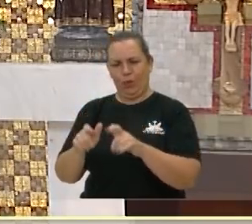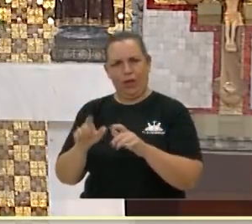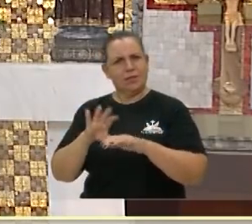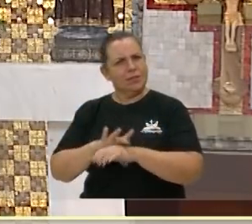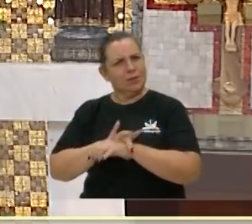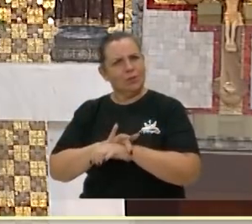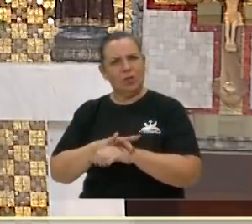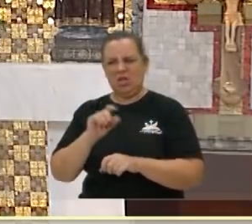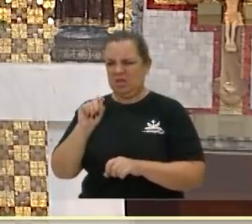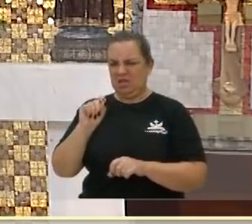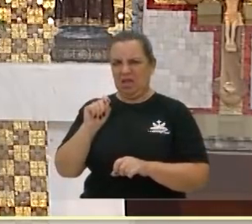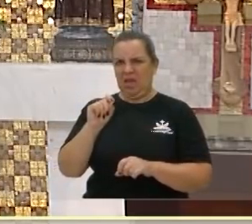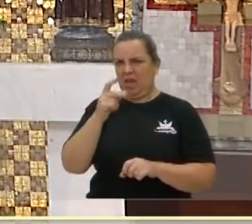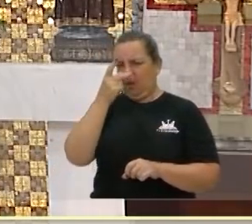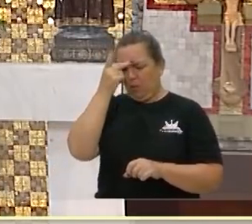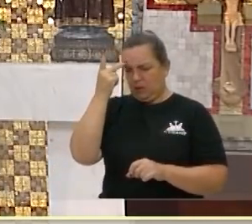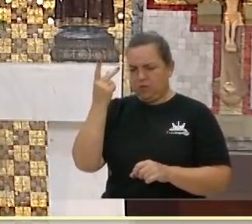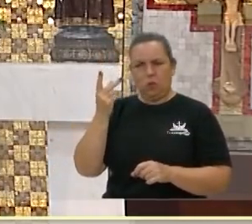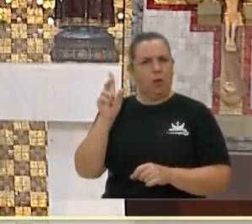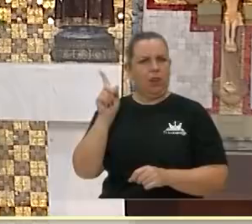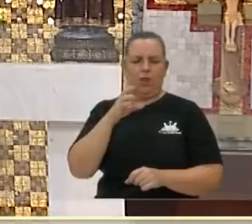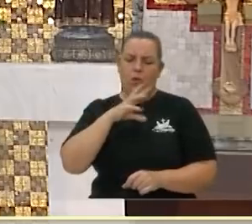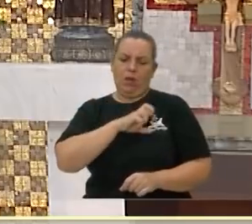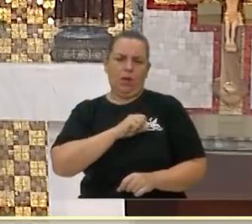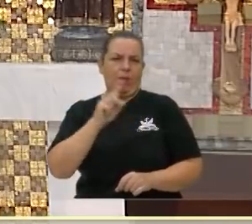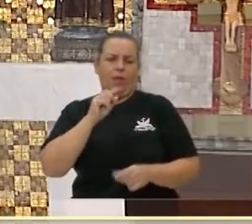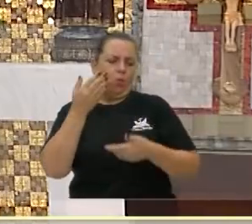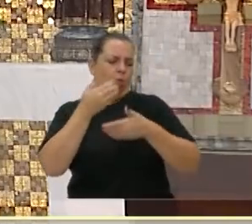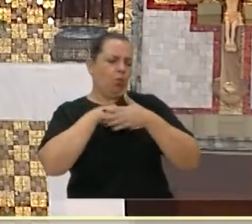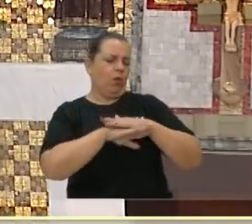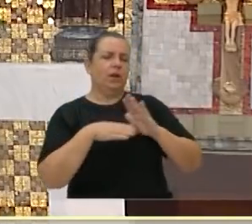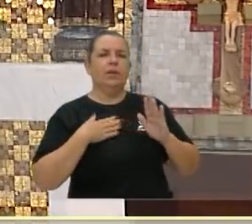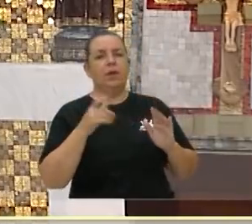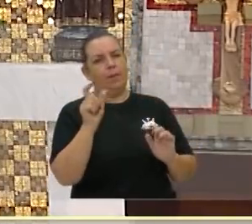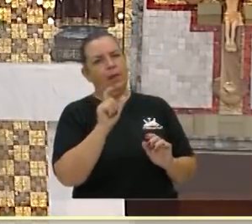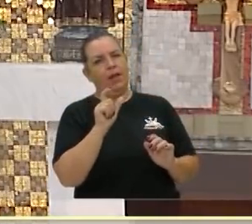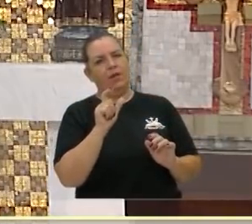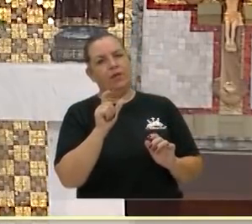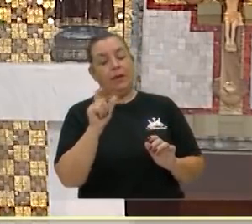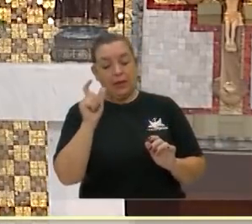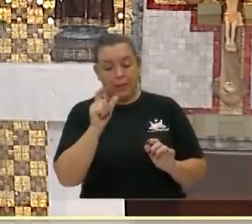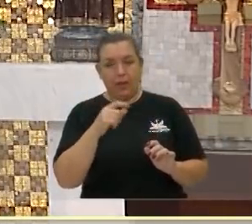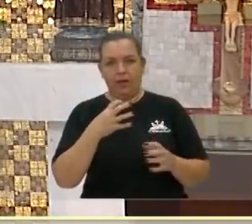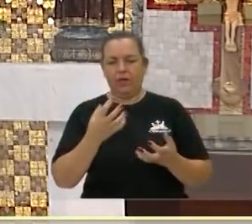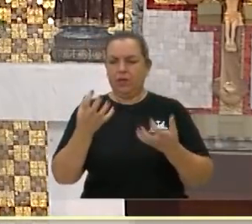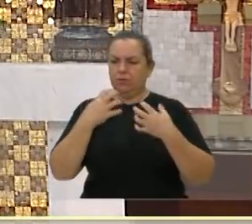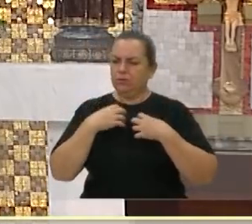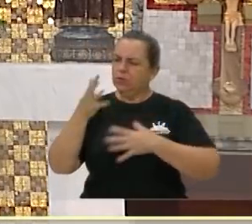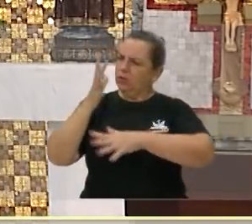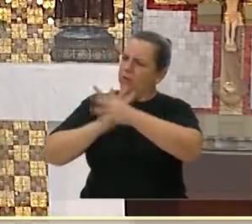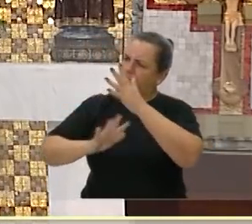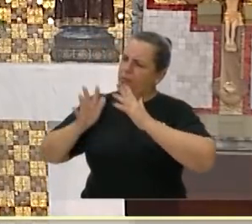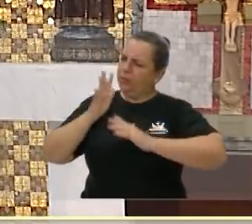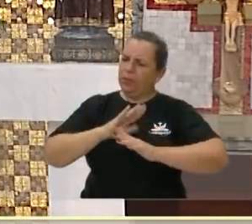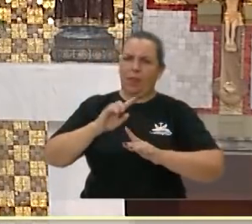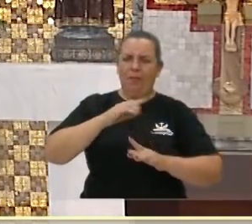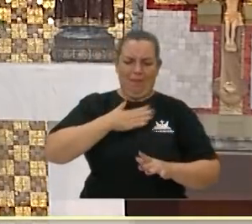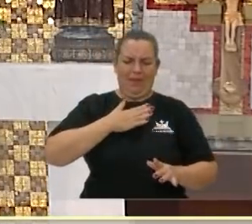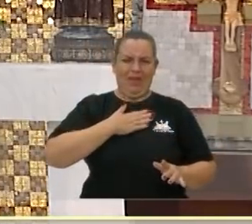ama, não guarda minha palavra. E a palavra que escutais não é minha, mas do Pai que me